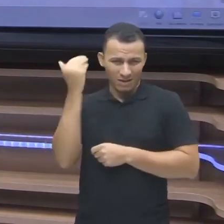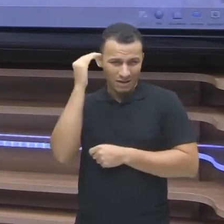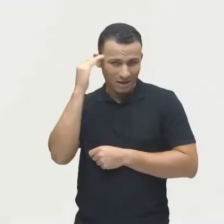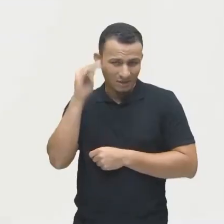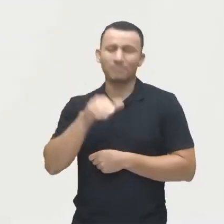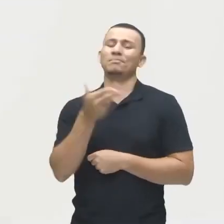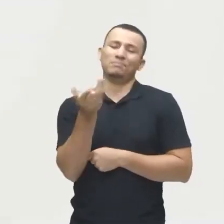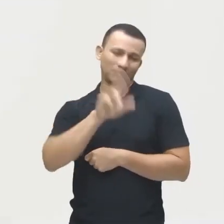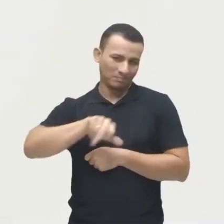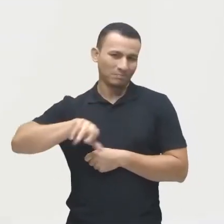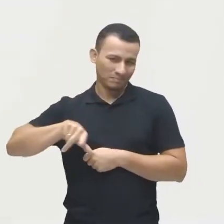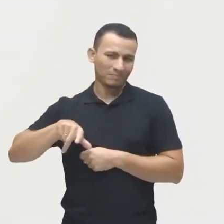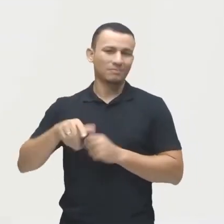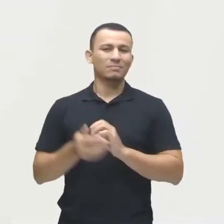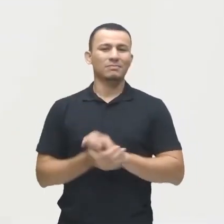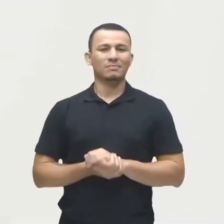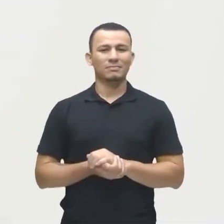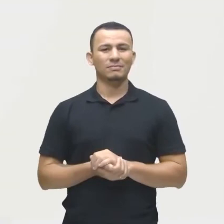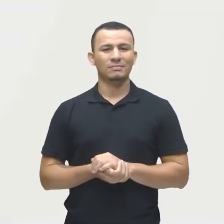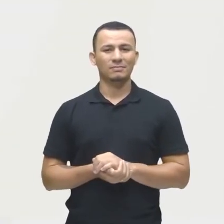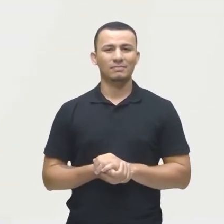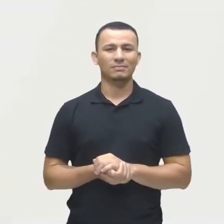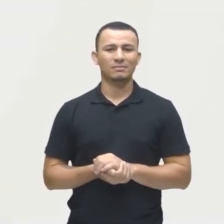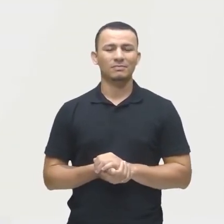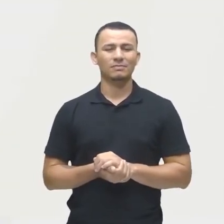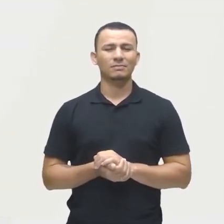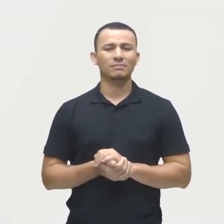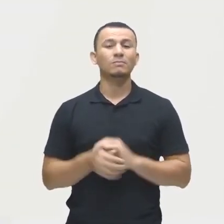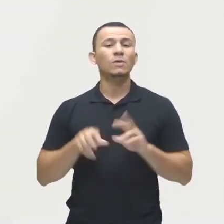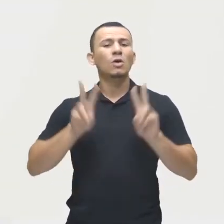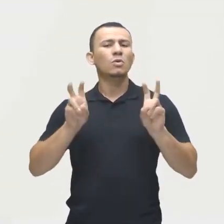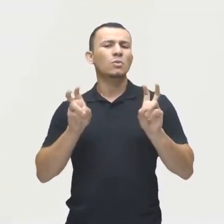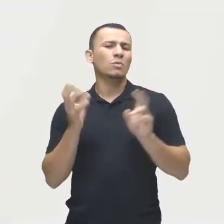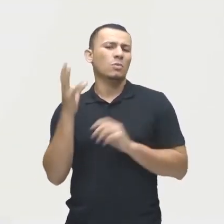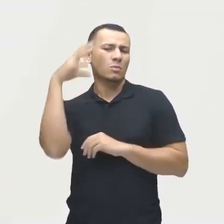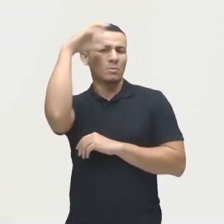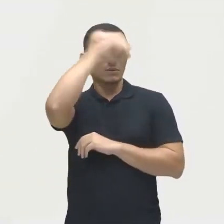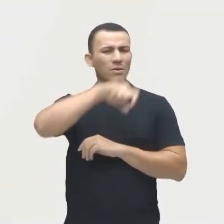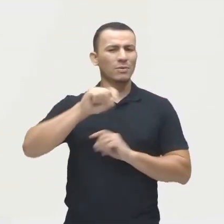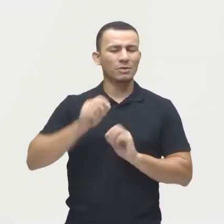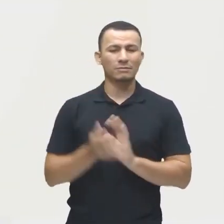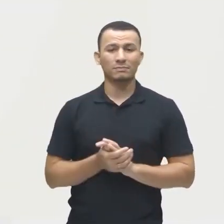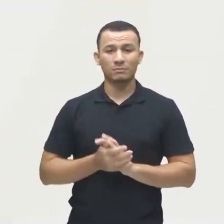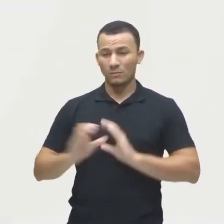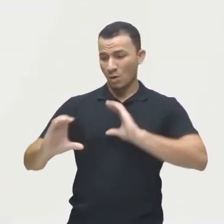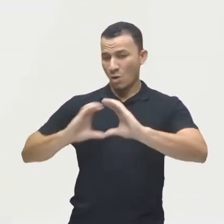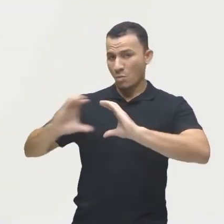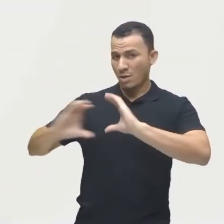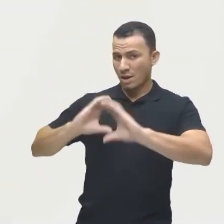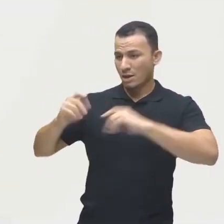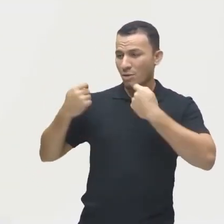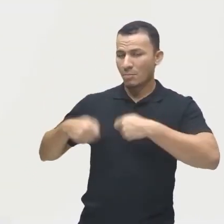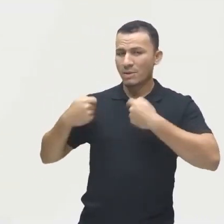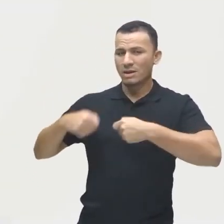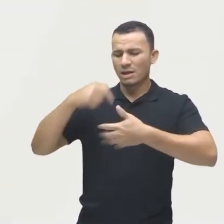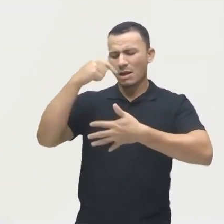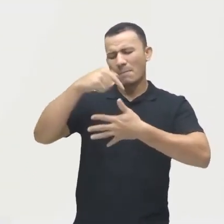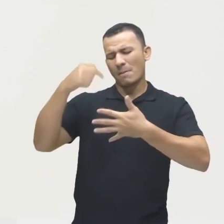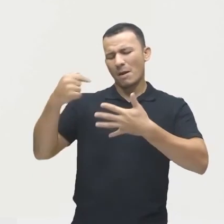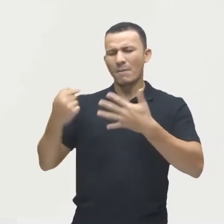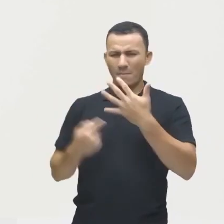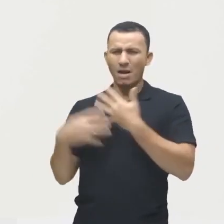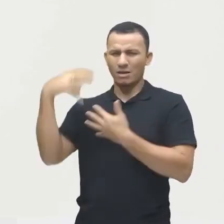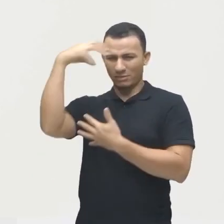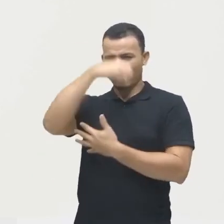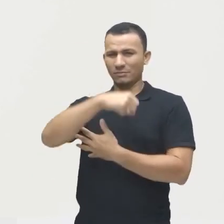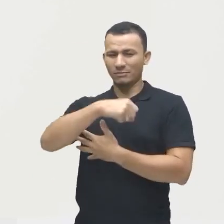agora. O que aprendemos? Para uma comunicação ocorrer, há 6 elementos que são fundamentais.